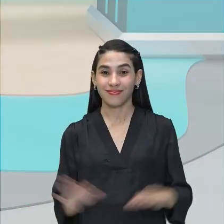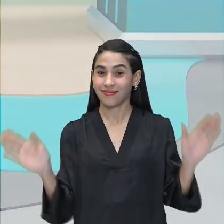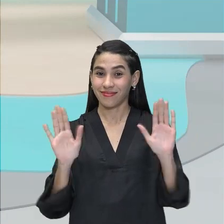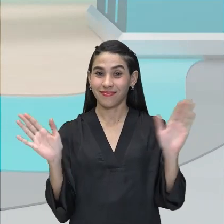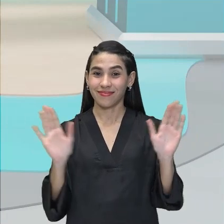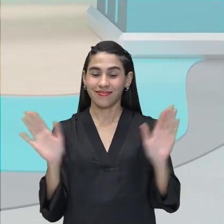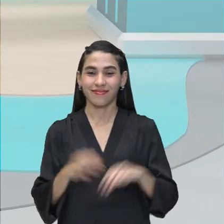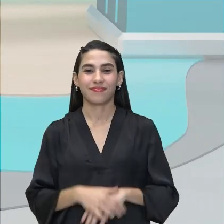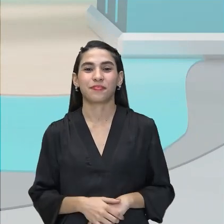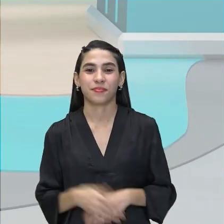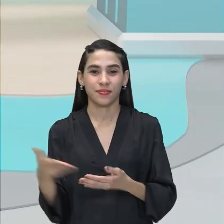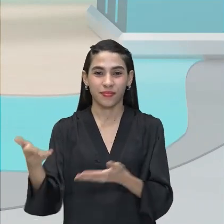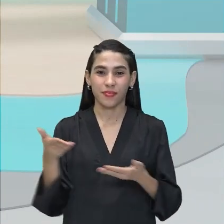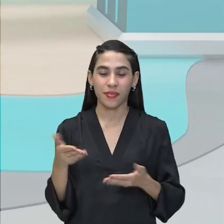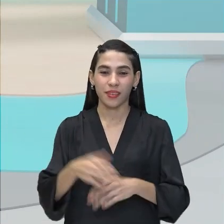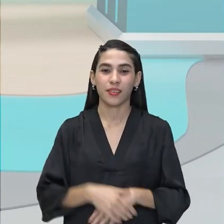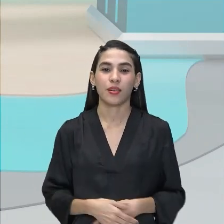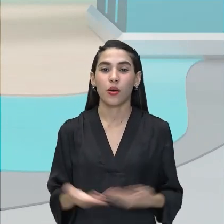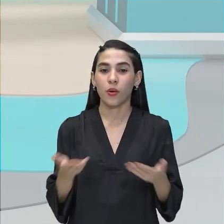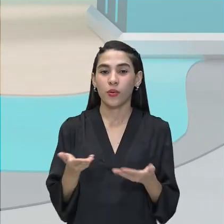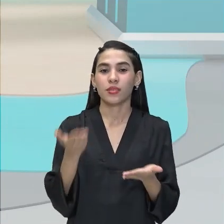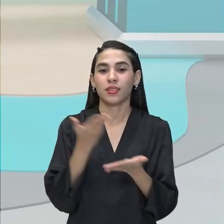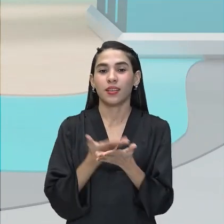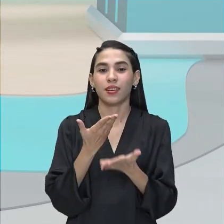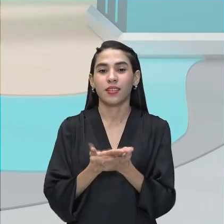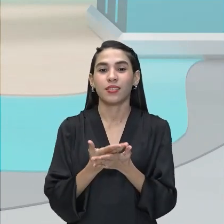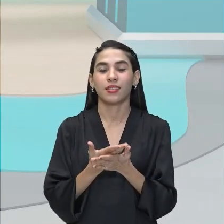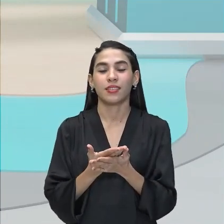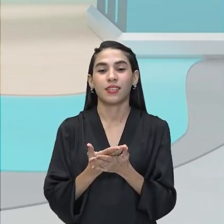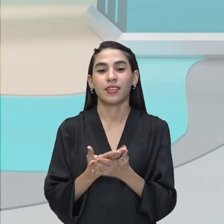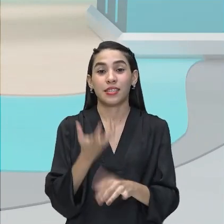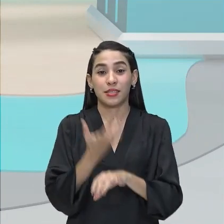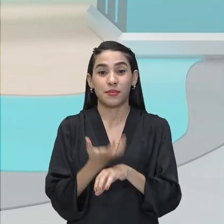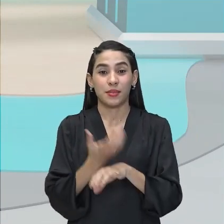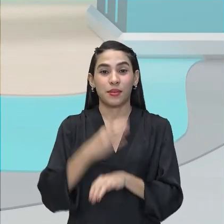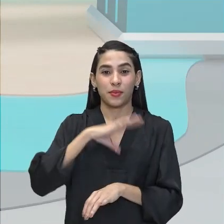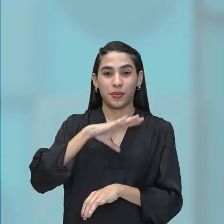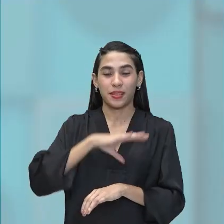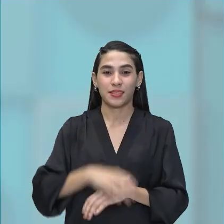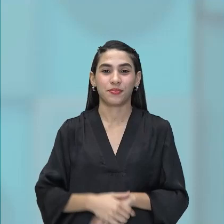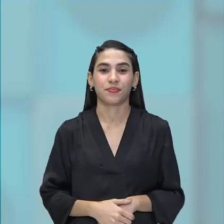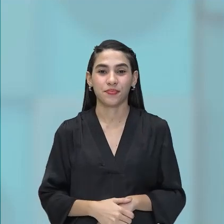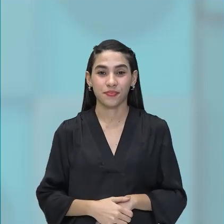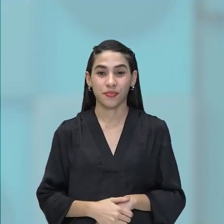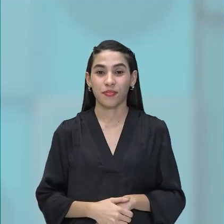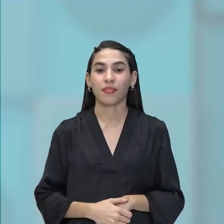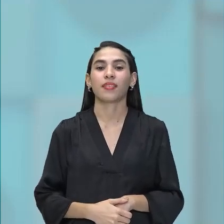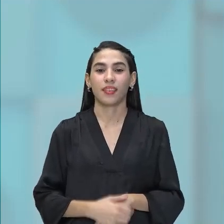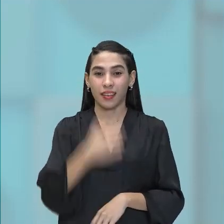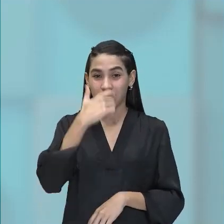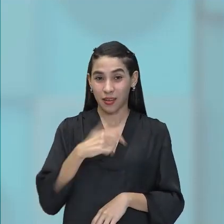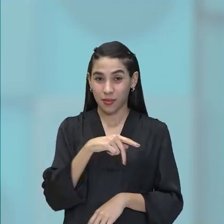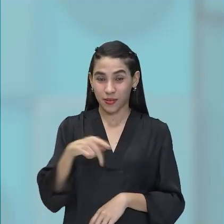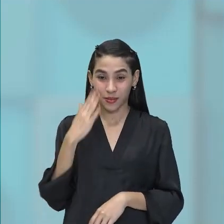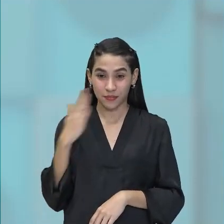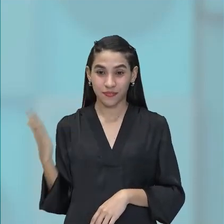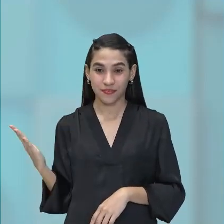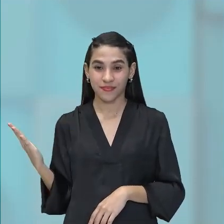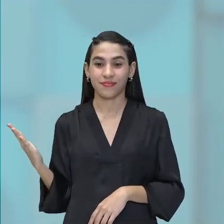meus queridos, sejam muito bem-vindos à nossa aula de língua portuguesa. Eu sou a